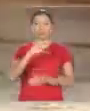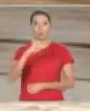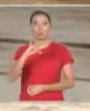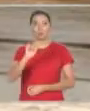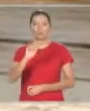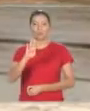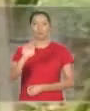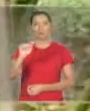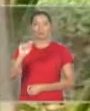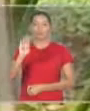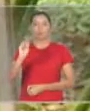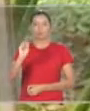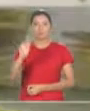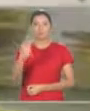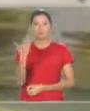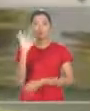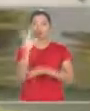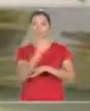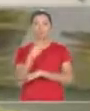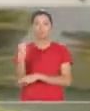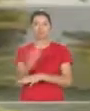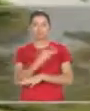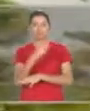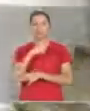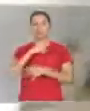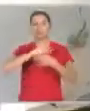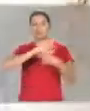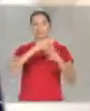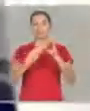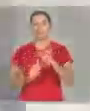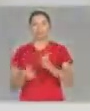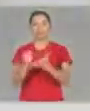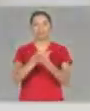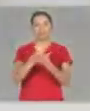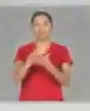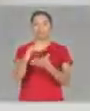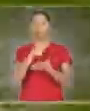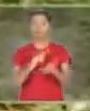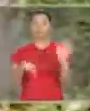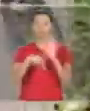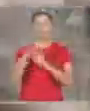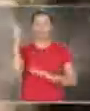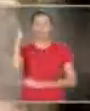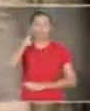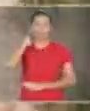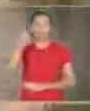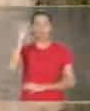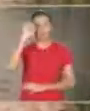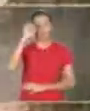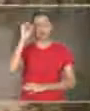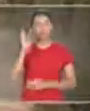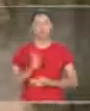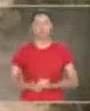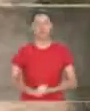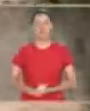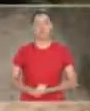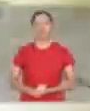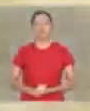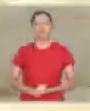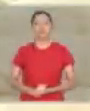Andiroba, Copaíba e Babosa. Plantas como essas têm caráter medicinal e fazem parte do cotidiano dos paraenses.